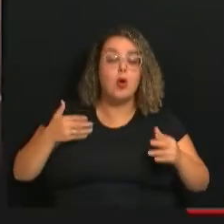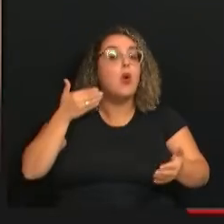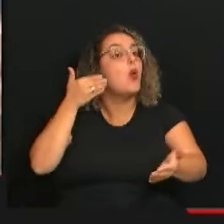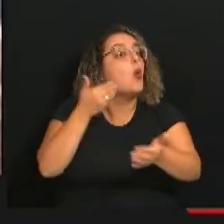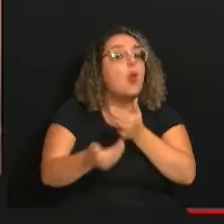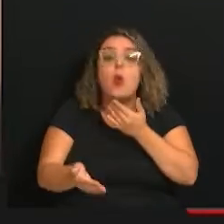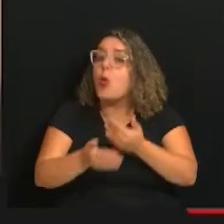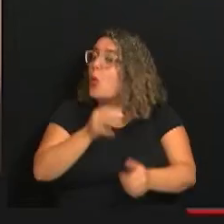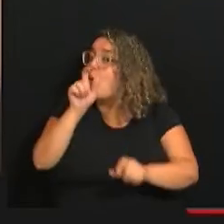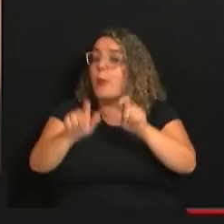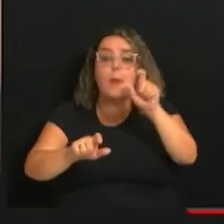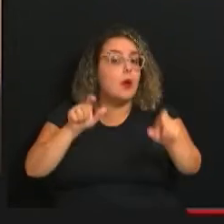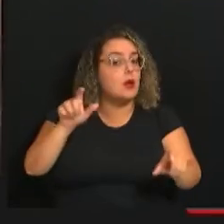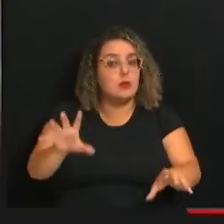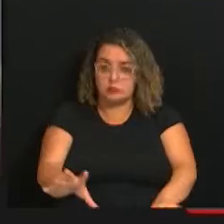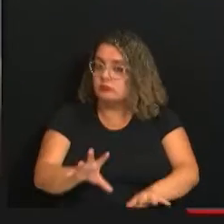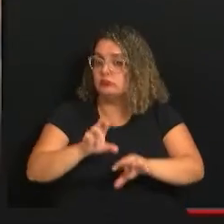Então,